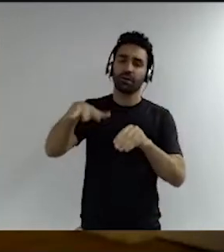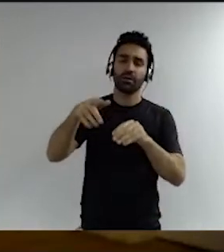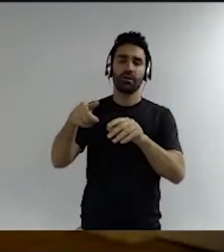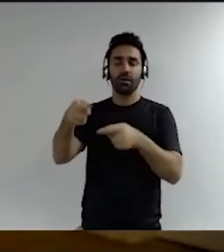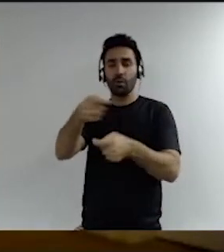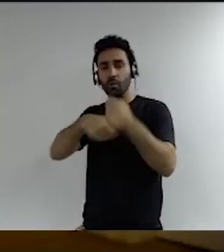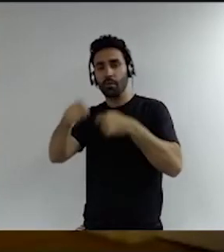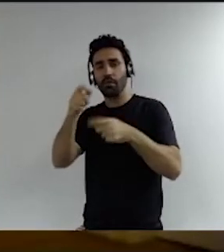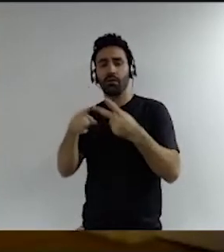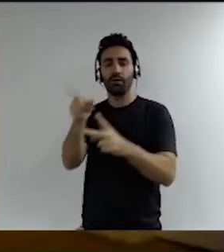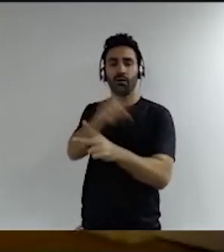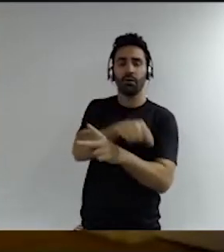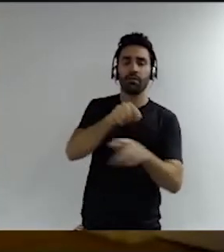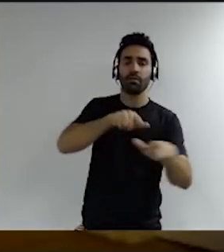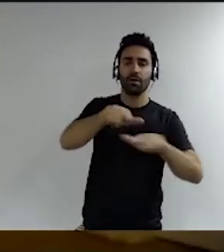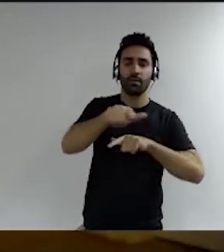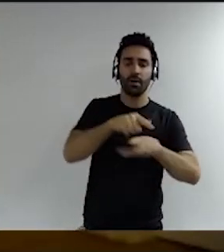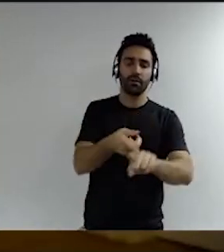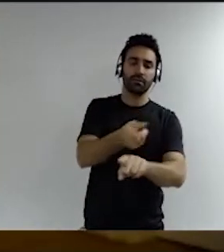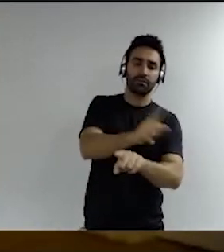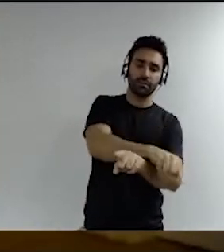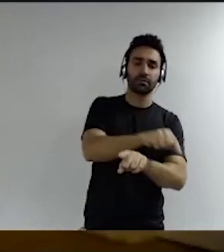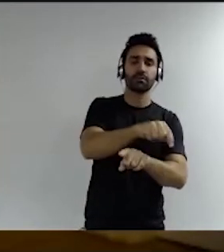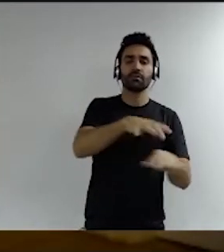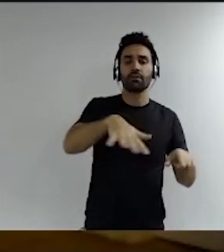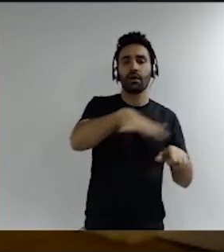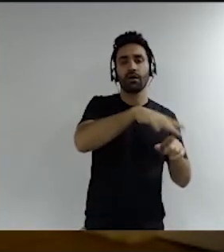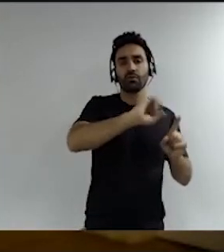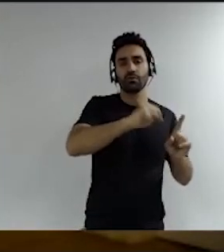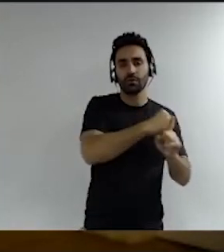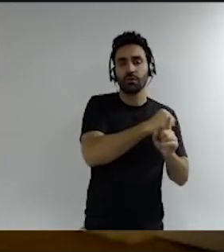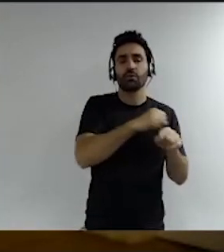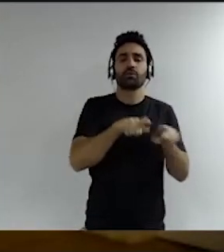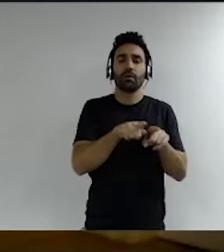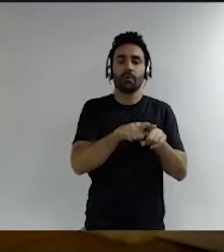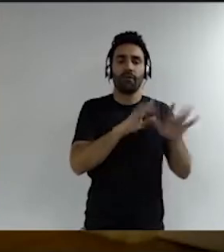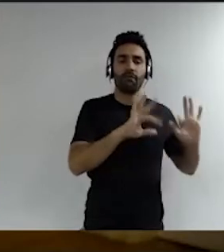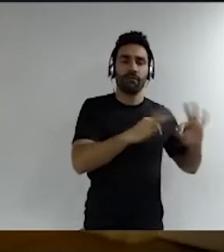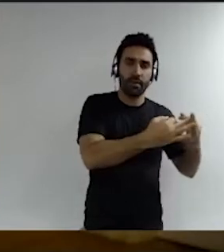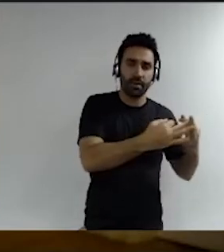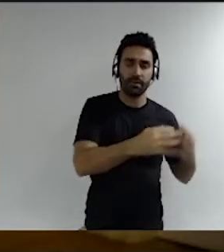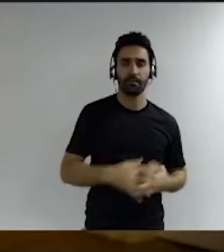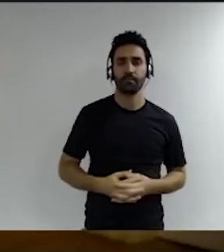ambiente trabalhista, ao ambiente social, ao ambiente familiar.